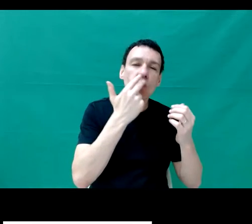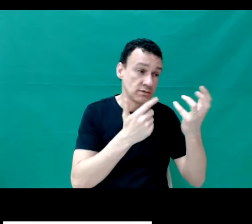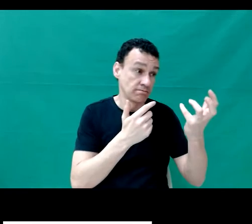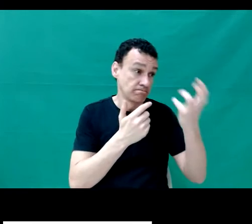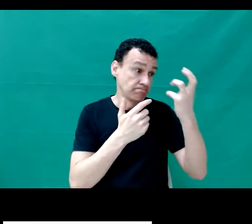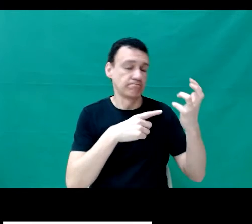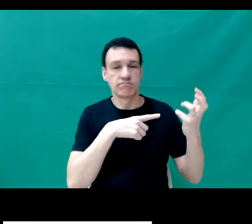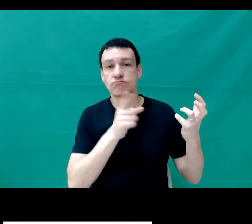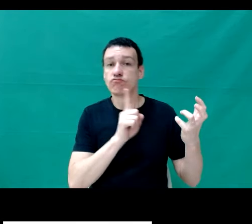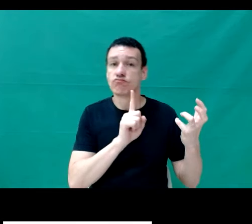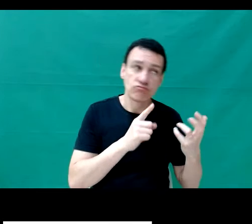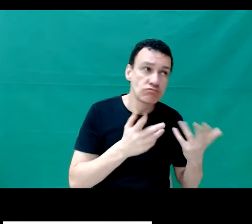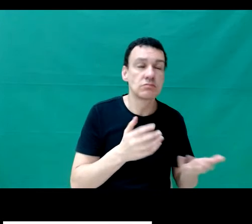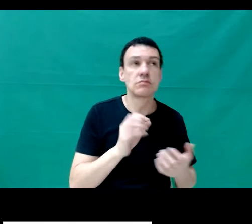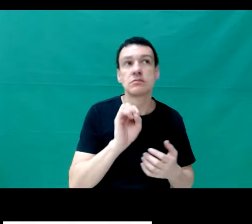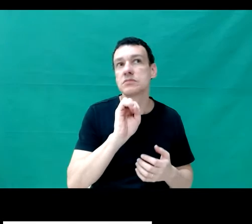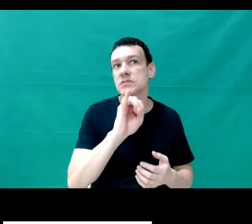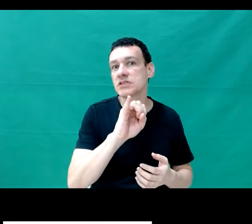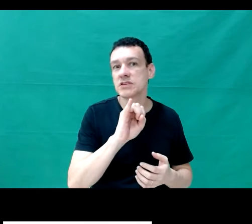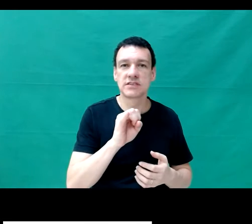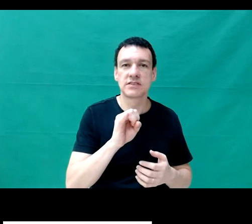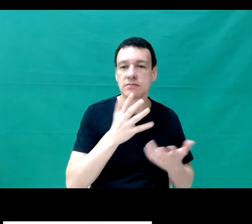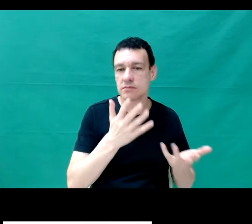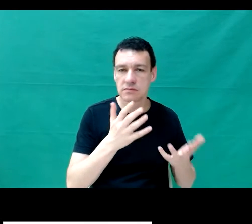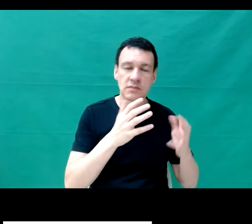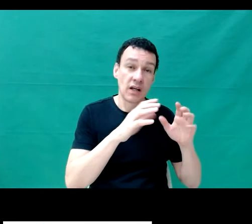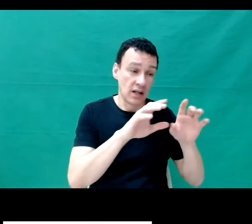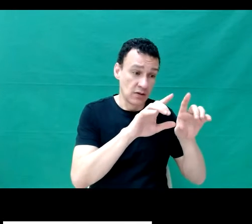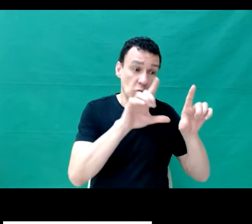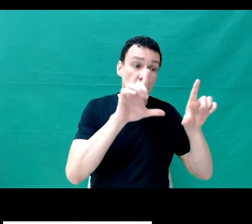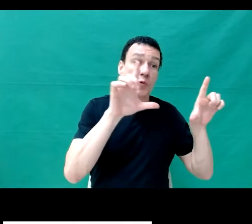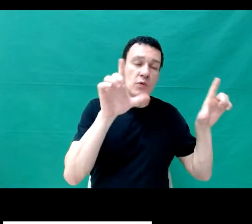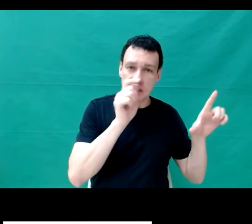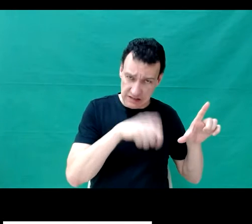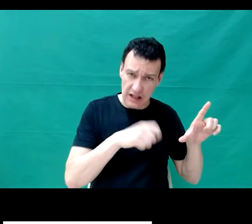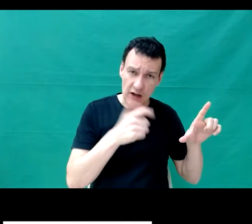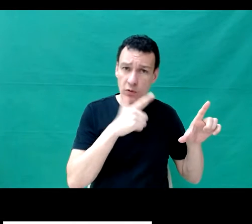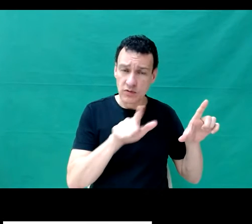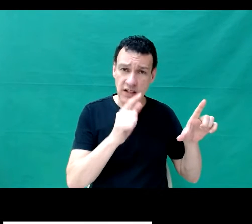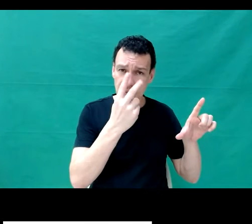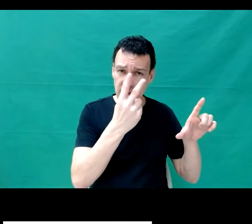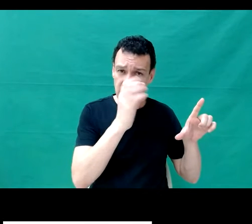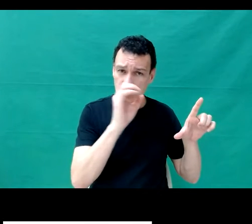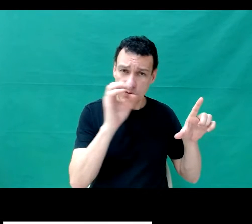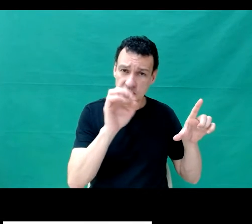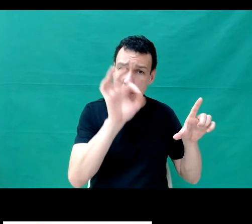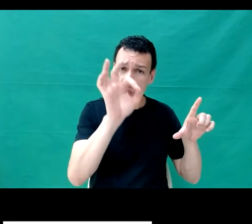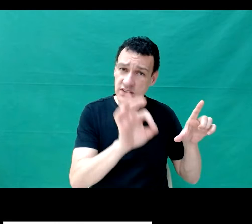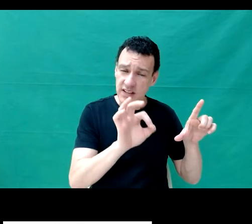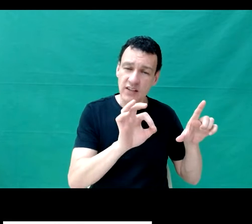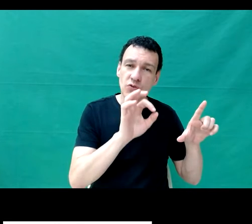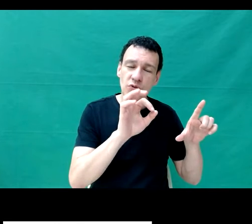sendo, se ela pode ser redimensionada 200% de zoom e não perder, né,